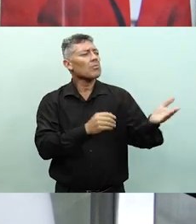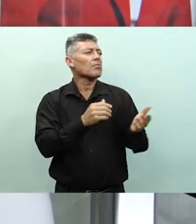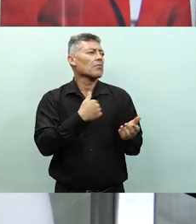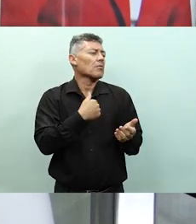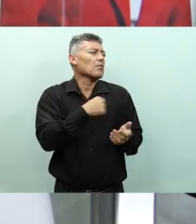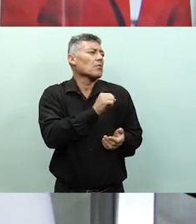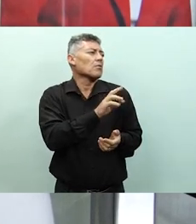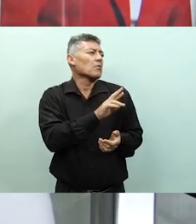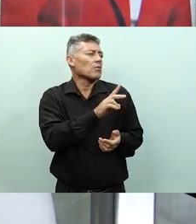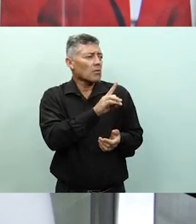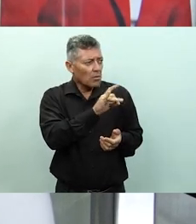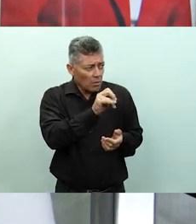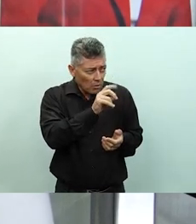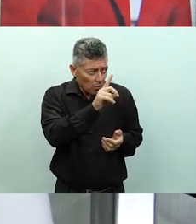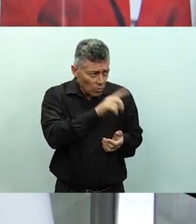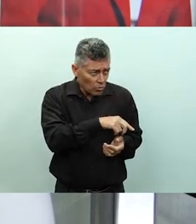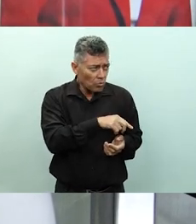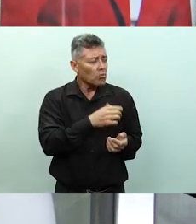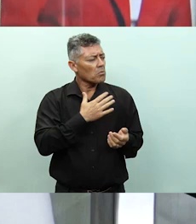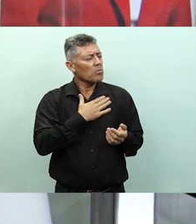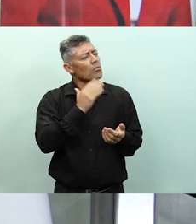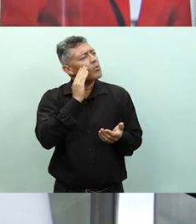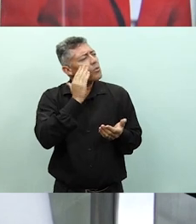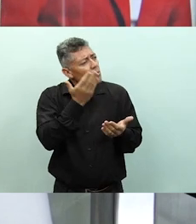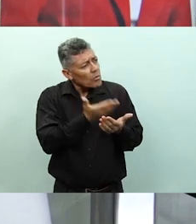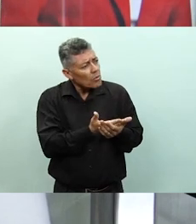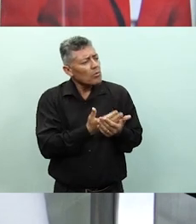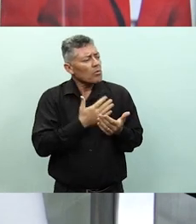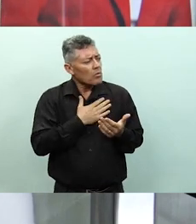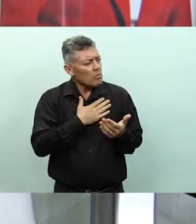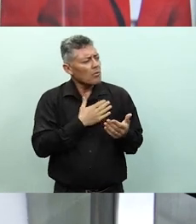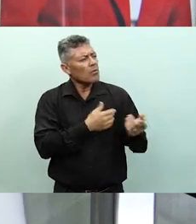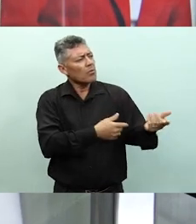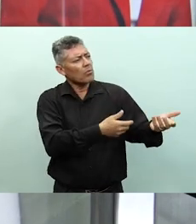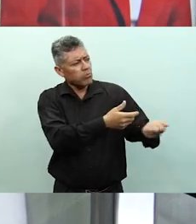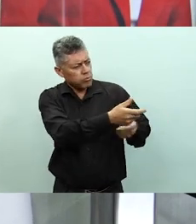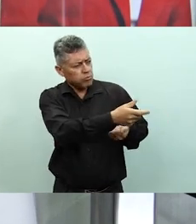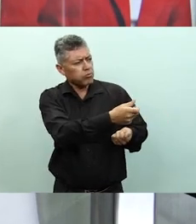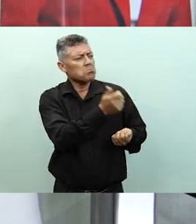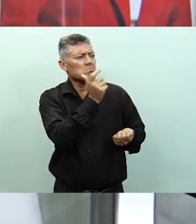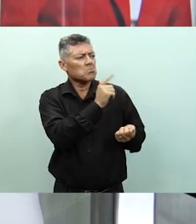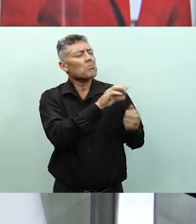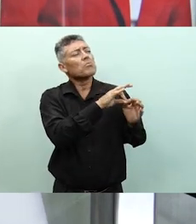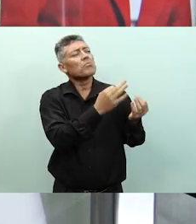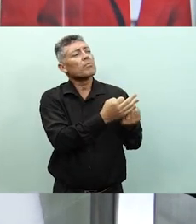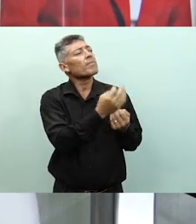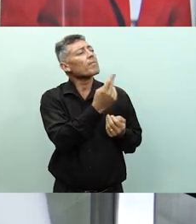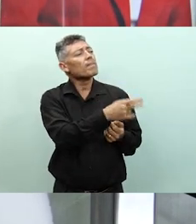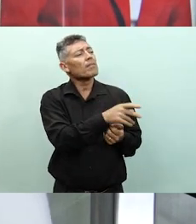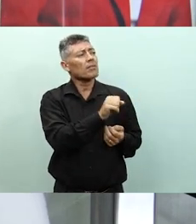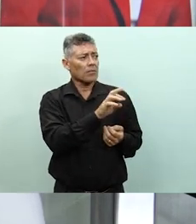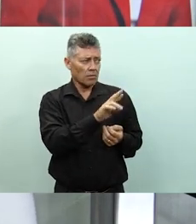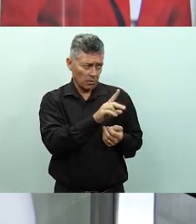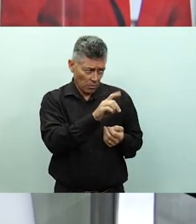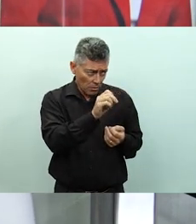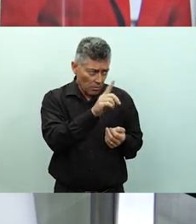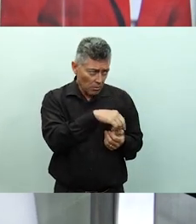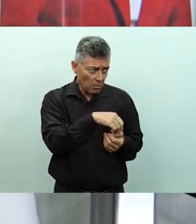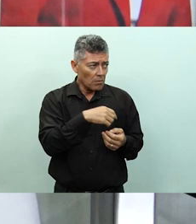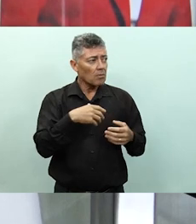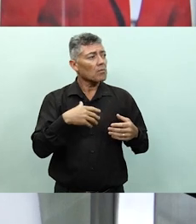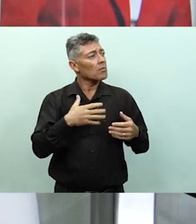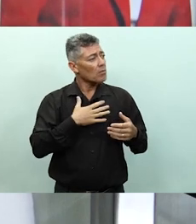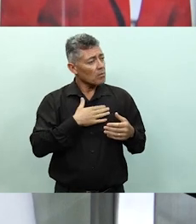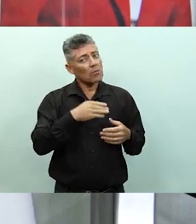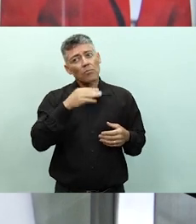forte e guerreira igual a ela, sou seridoense. E eu acredito que ela puxou as raízes do seridoense, que a família dela é do